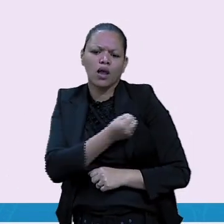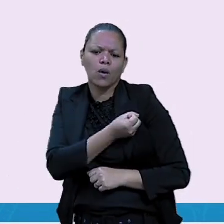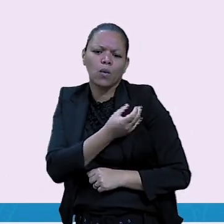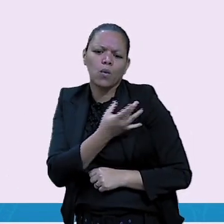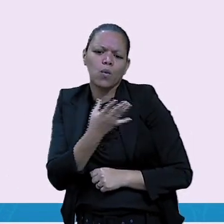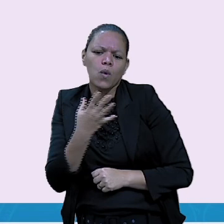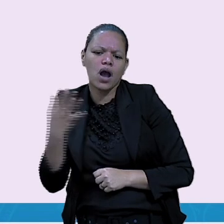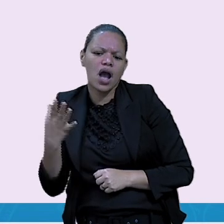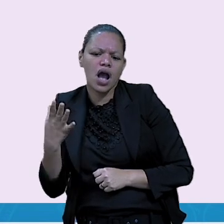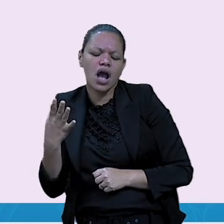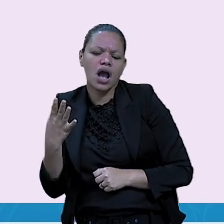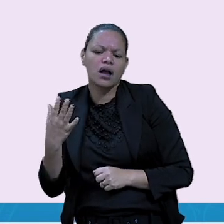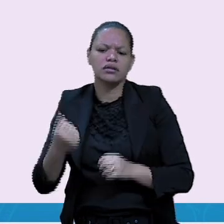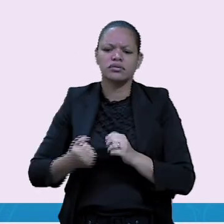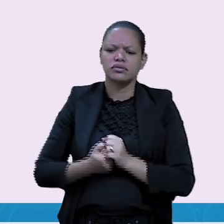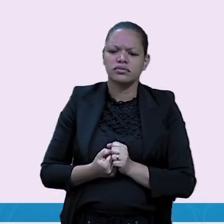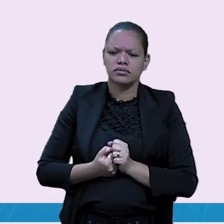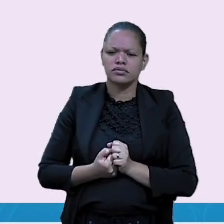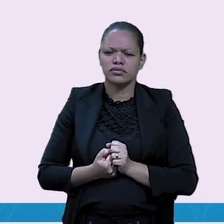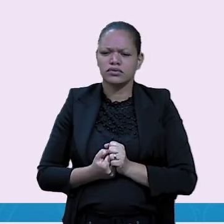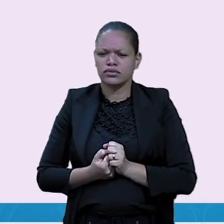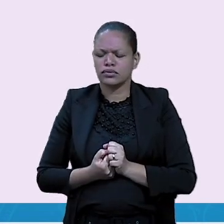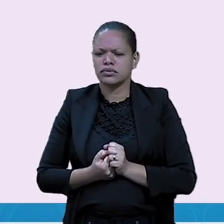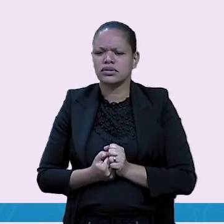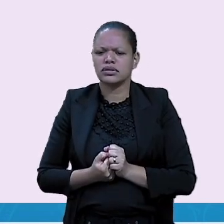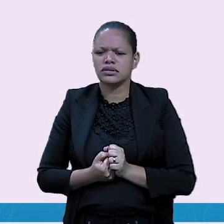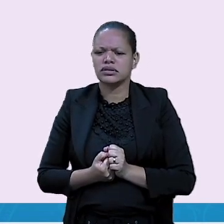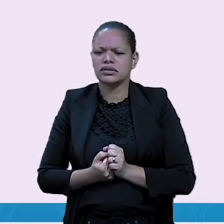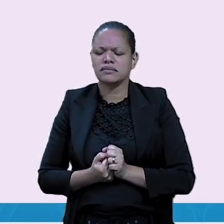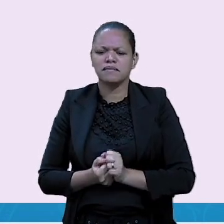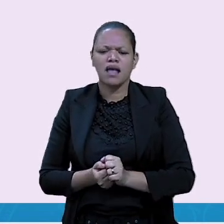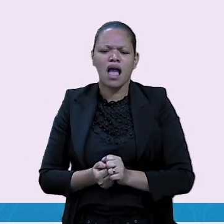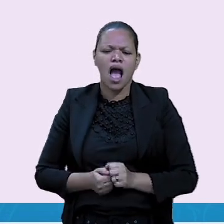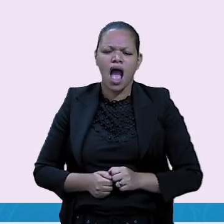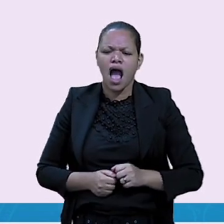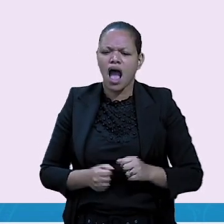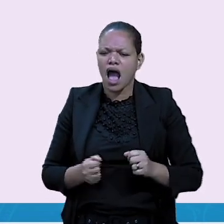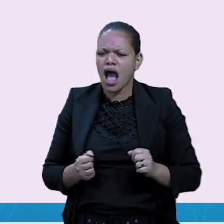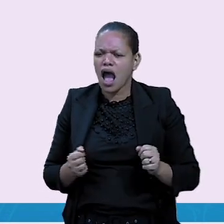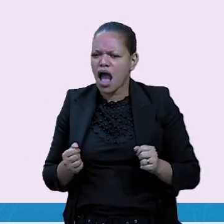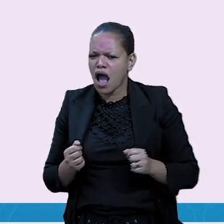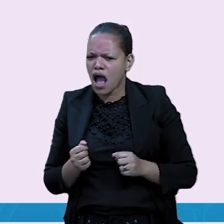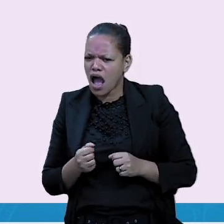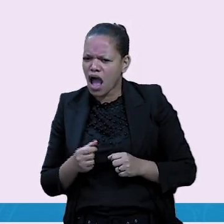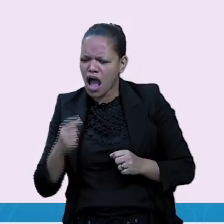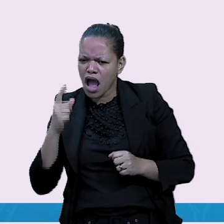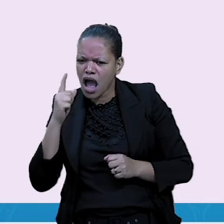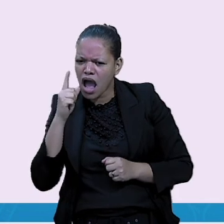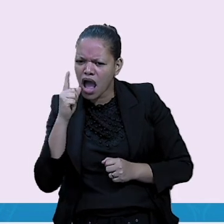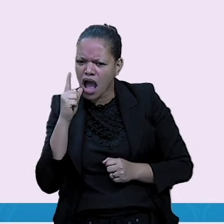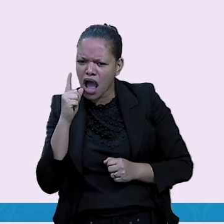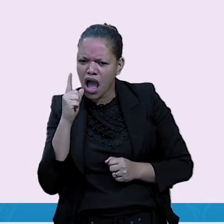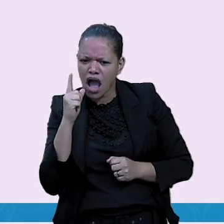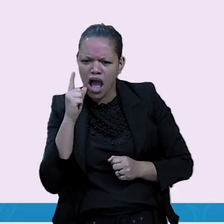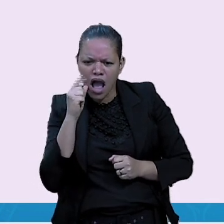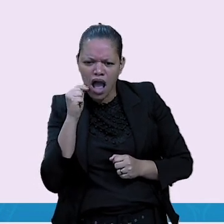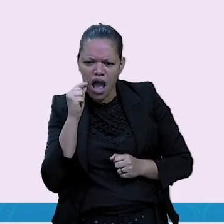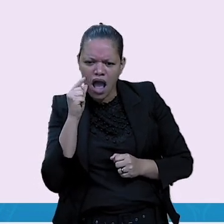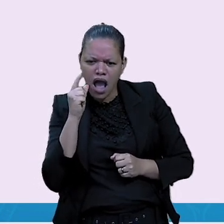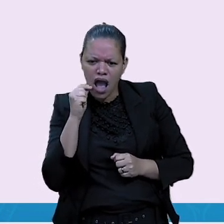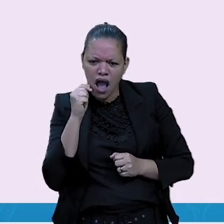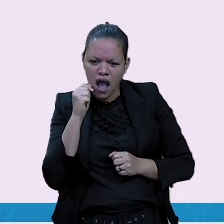canetinha, ó. Vamos ver onde que ela para aqui, o tamanho dela? Ela parou no 20. Então, a canetinha, ela